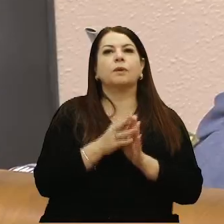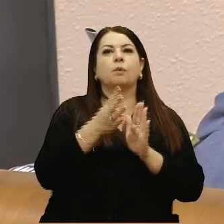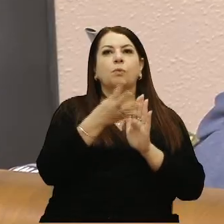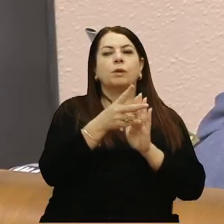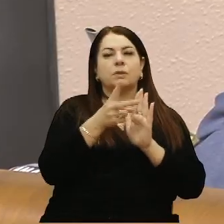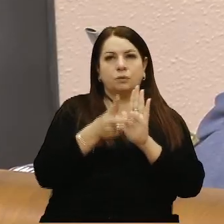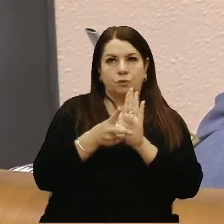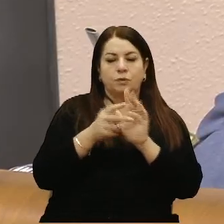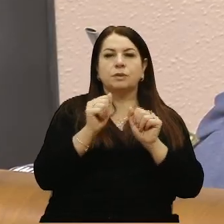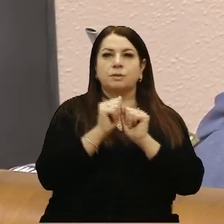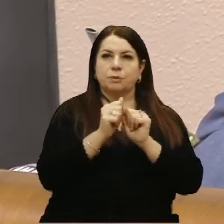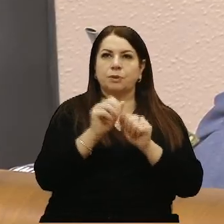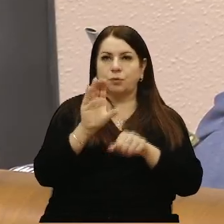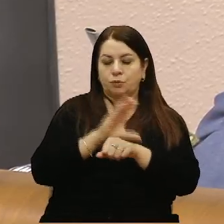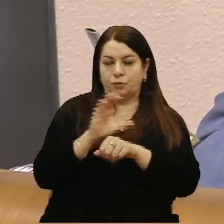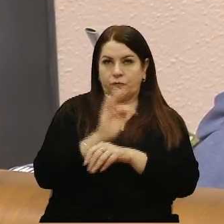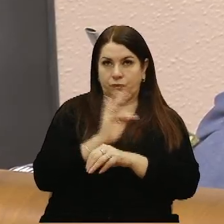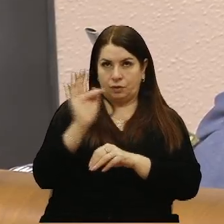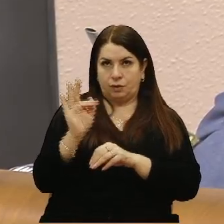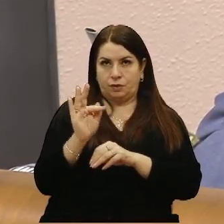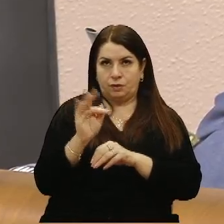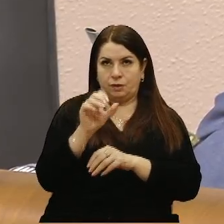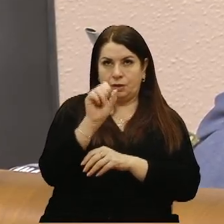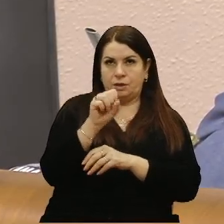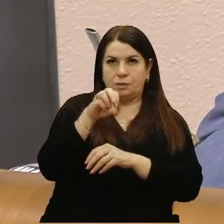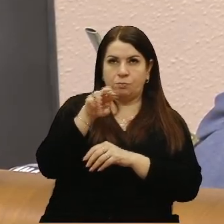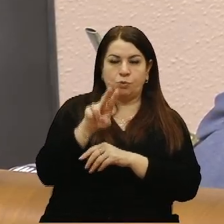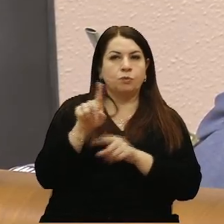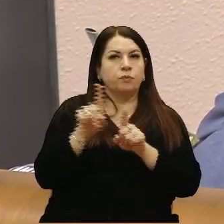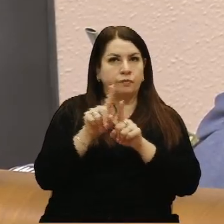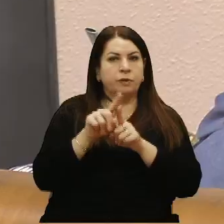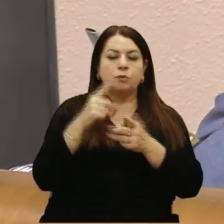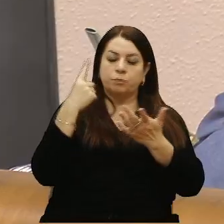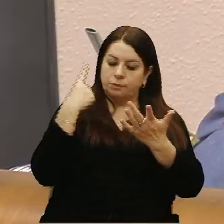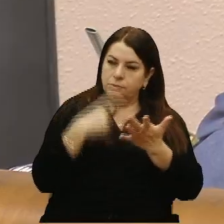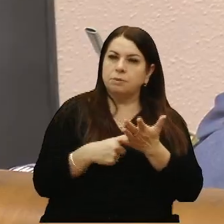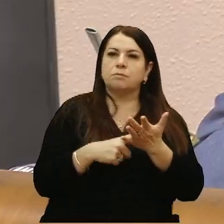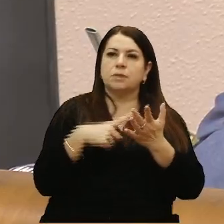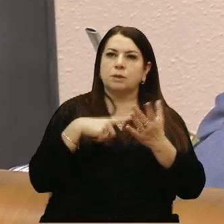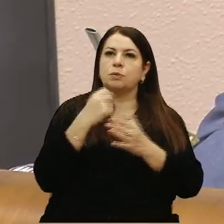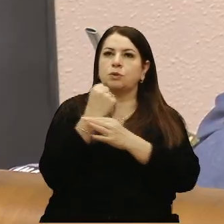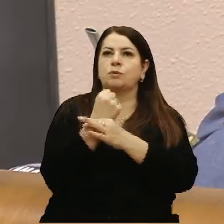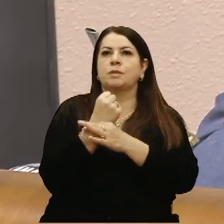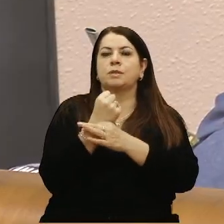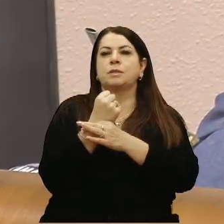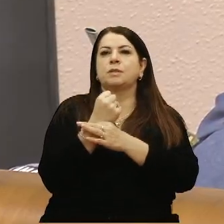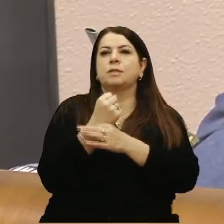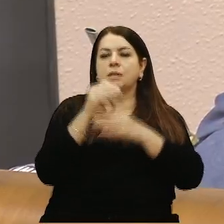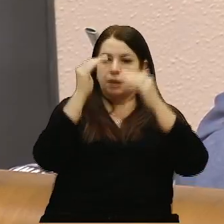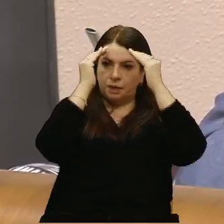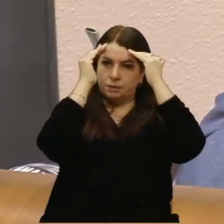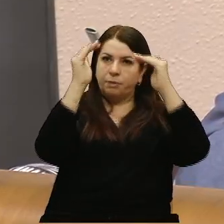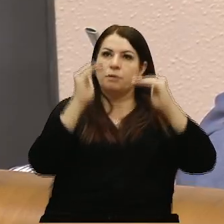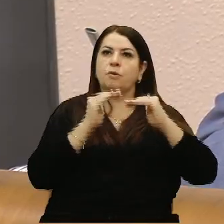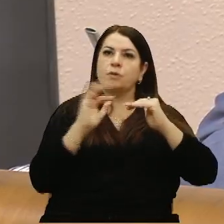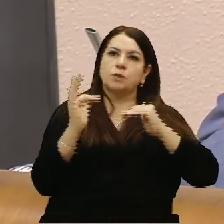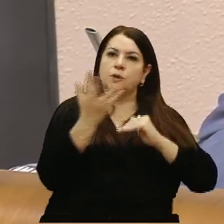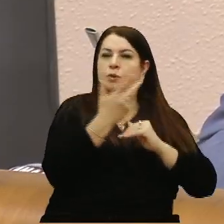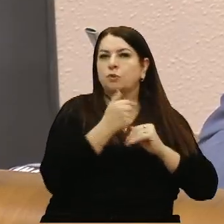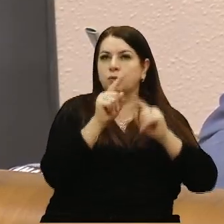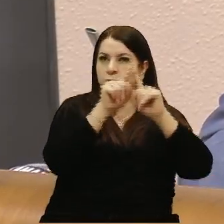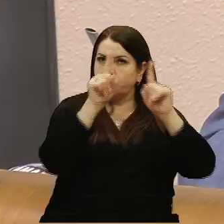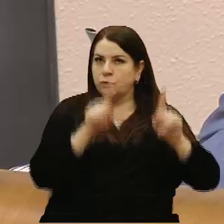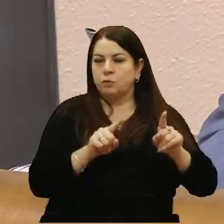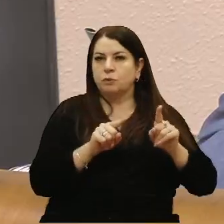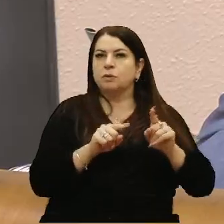42º da Constituição Federal. A SMU reafirma seu compromisso em garantir condições seguras e respeitosas a todos os seus